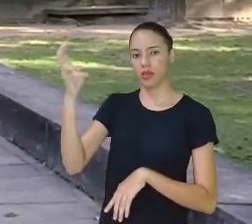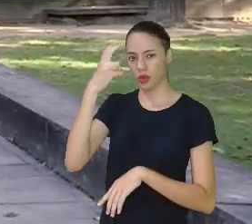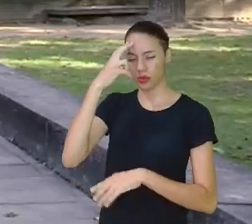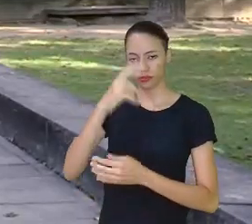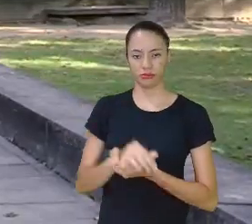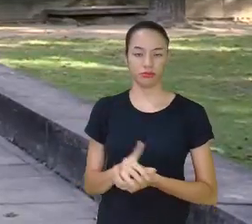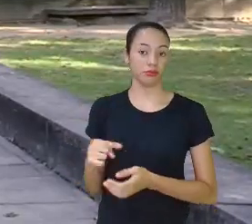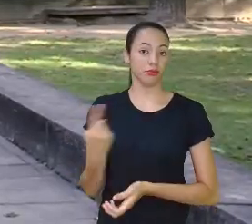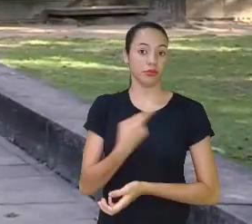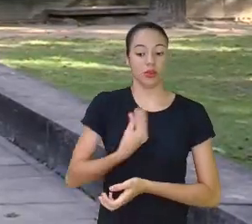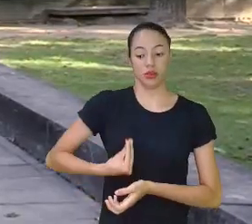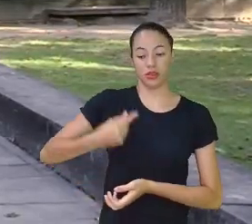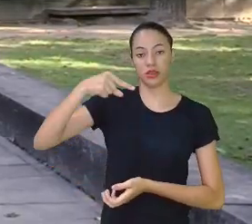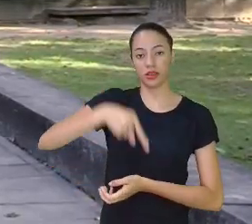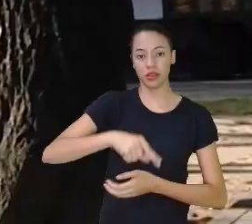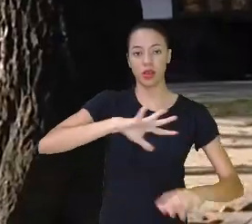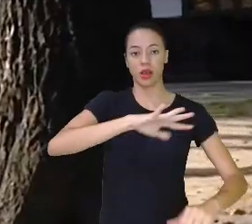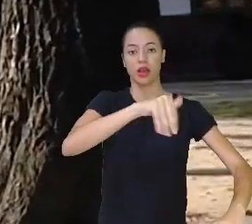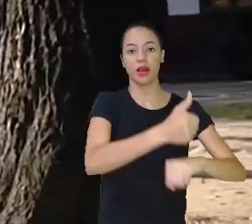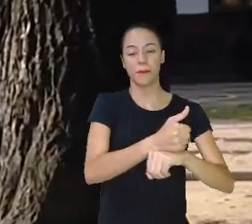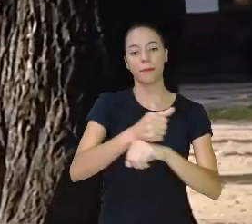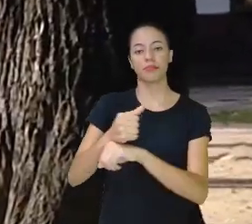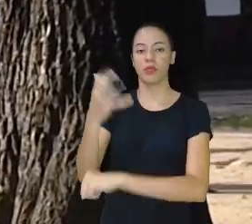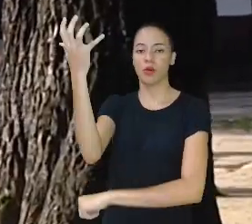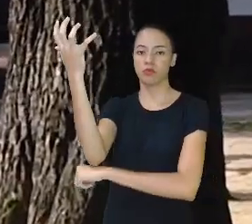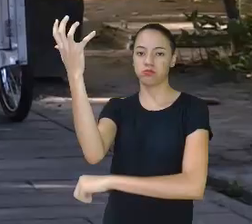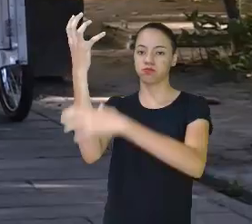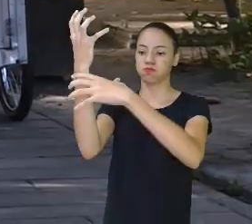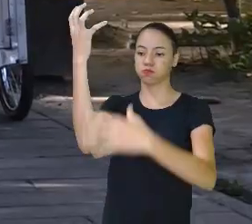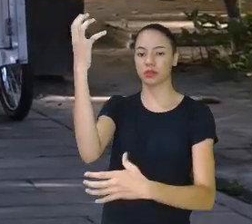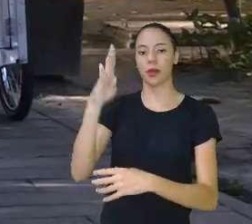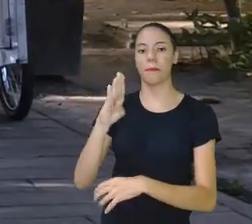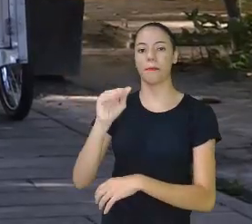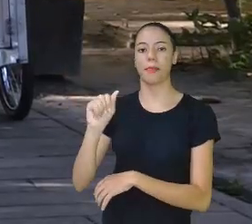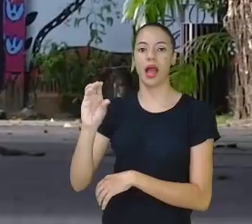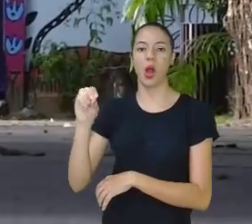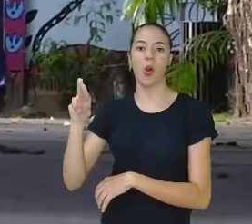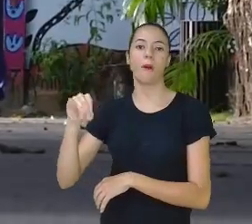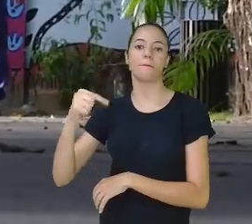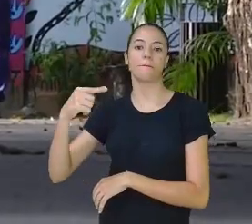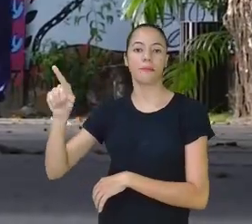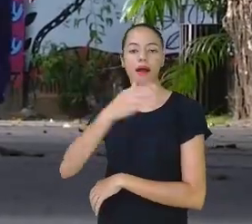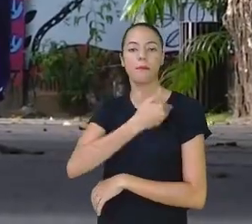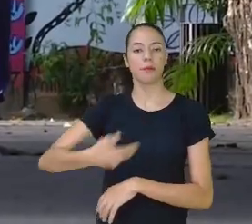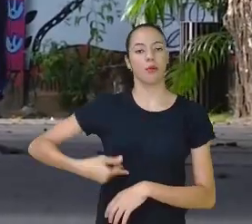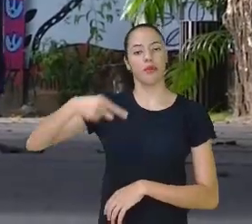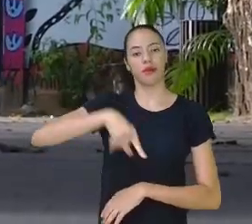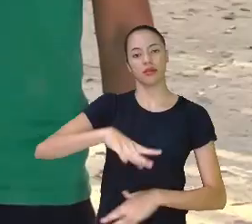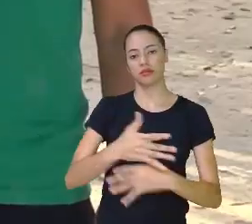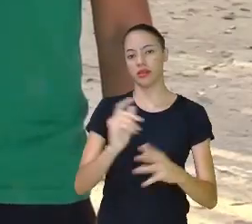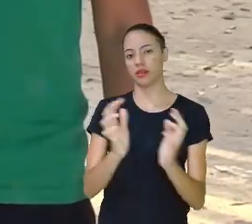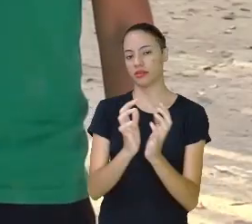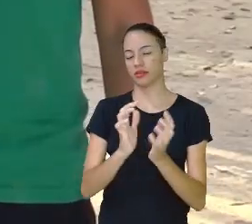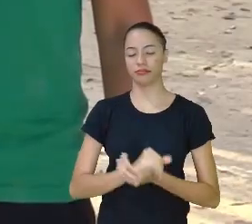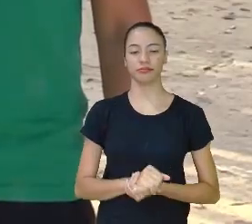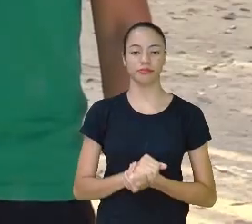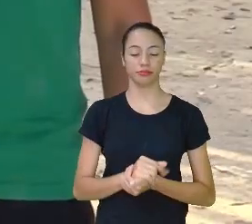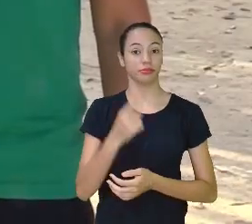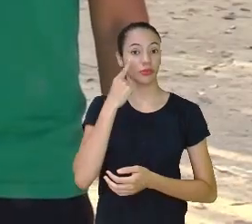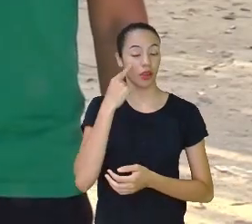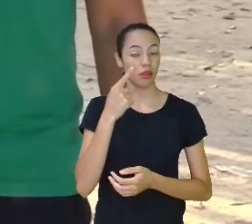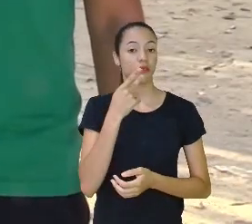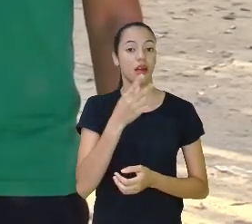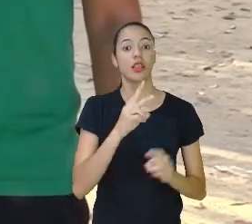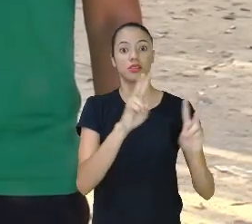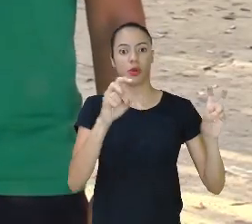aqui no Parque do Baobá, que é um parque público da cidade de Recife. A gente falar a